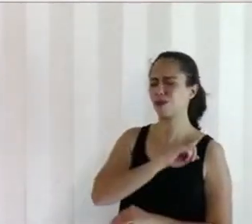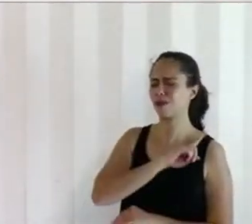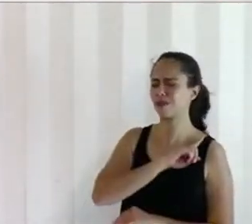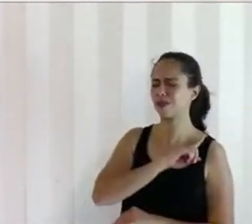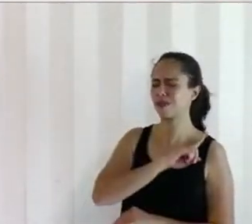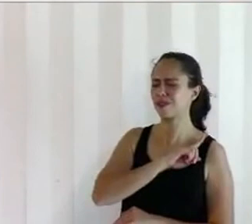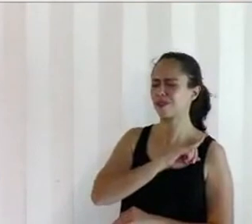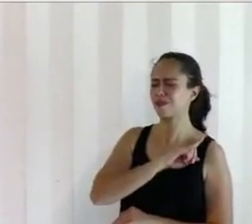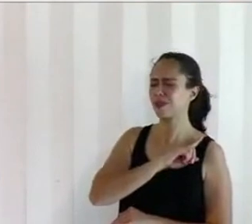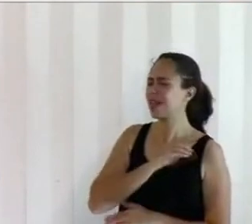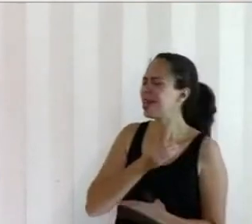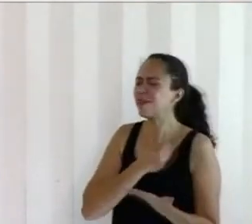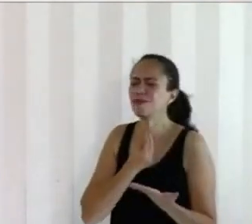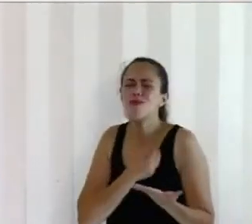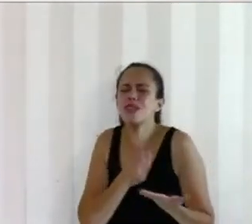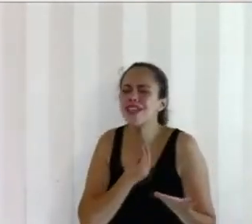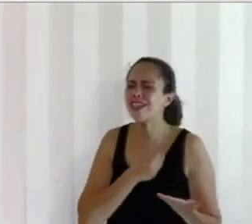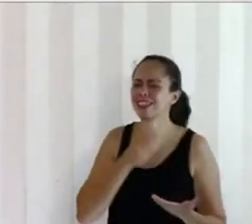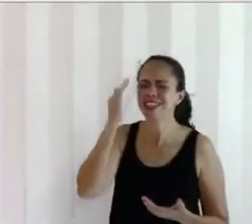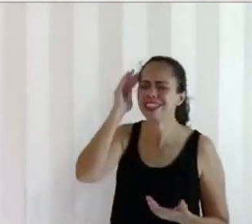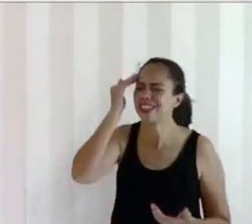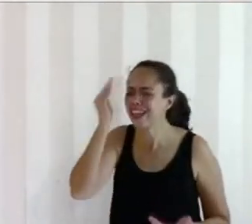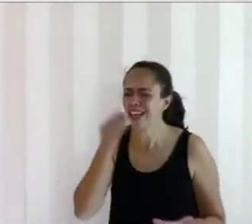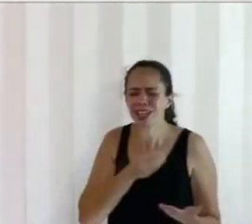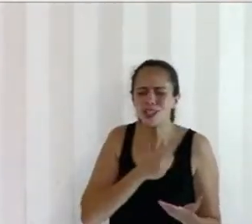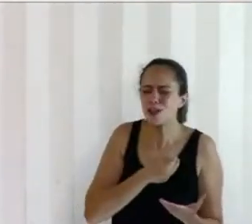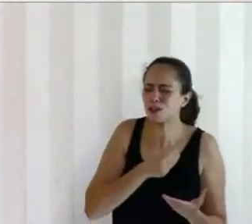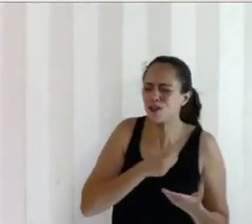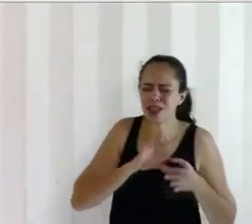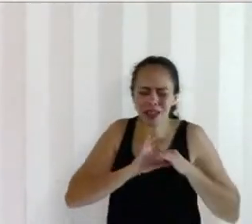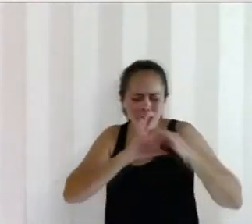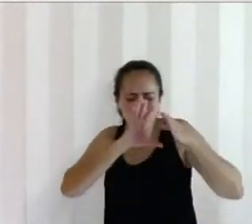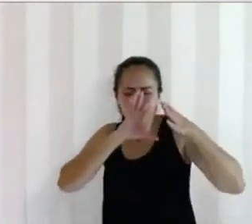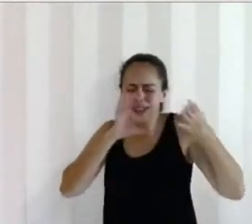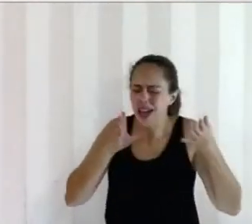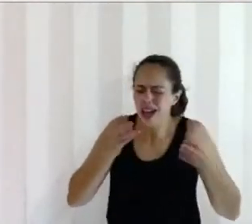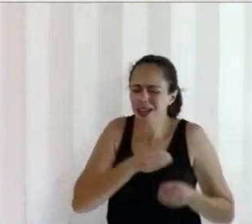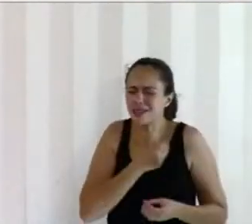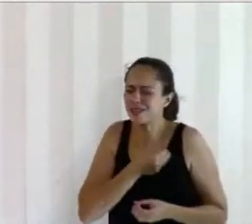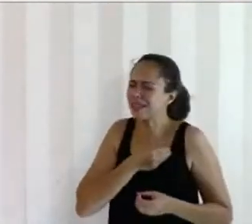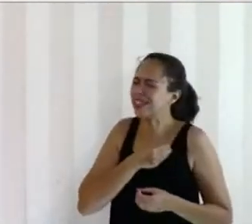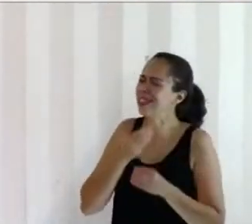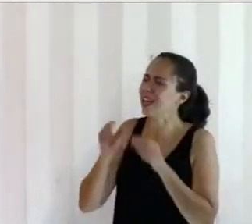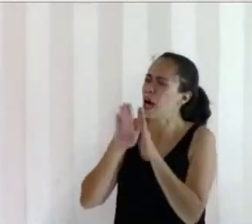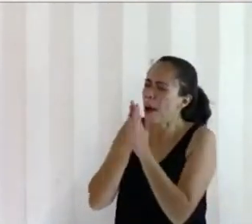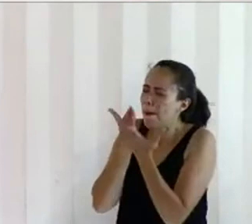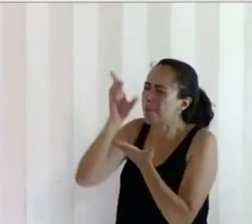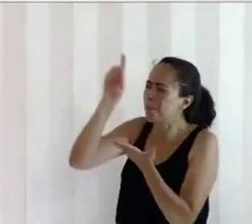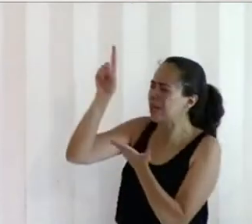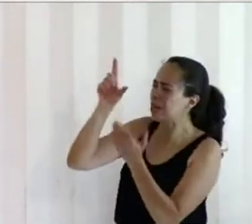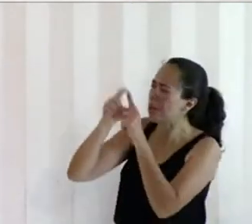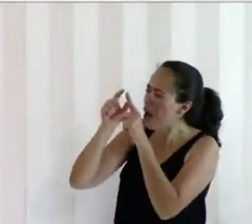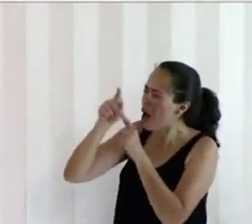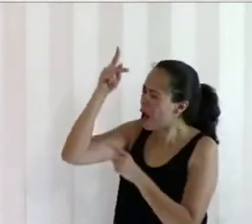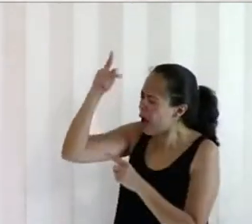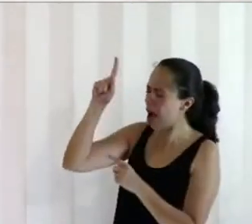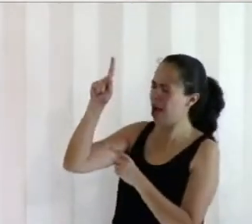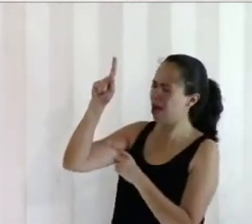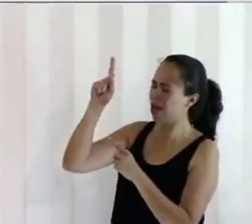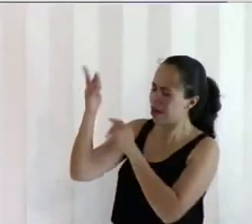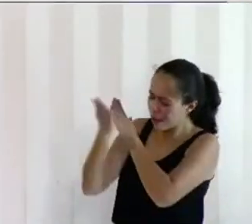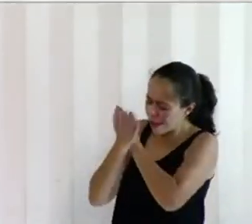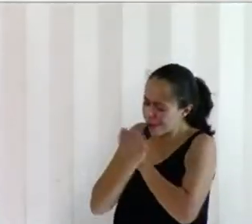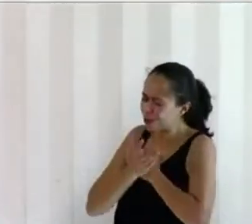talvez, de equívoco. É a Tua palavra que pode nos ajudar a viver para Ti, com uma alegria, com uma